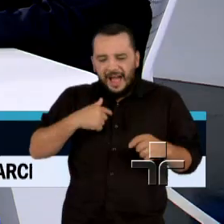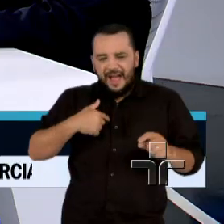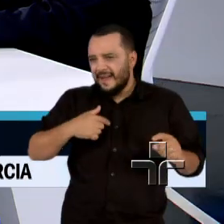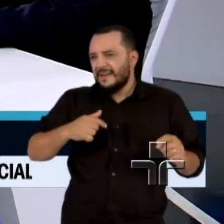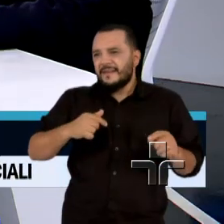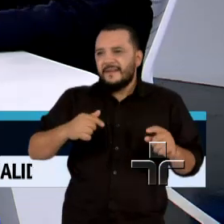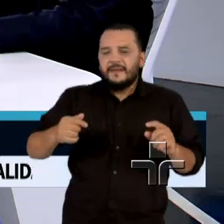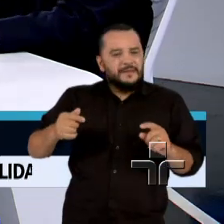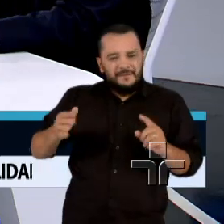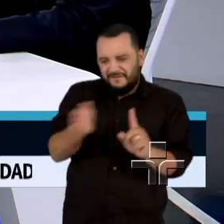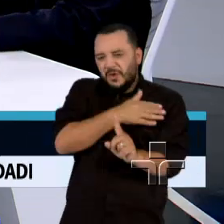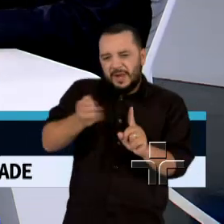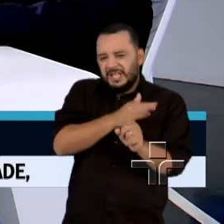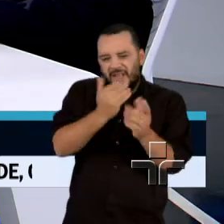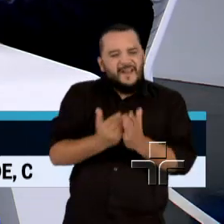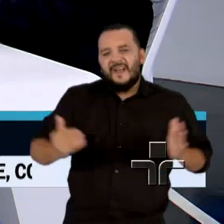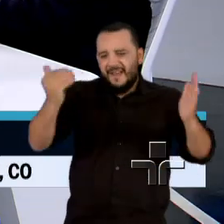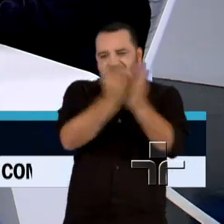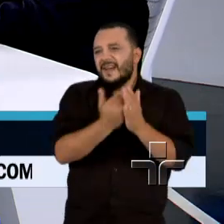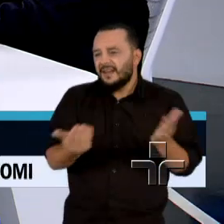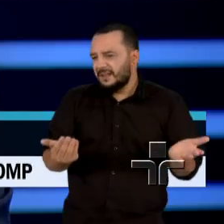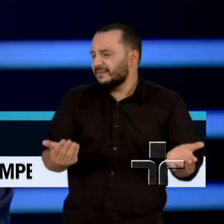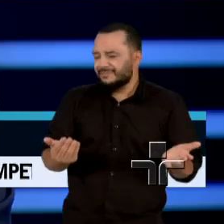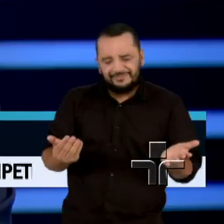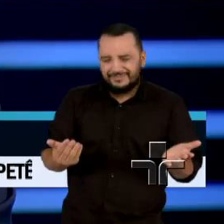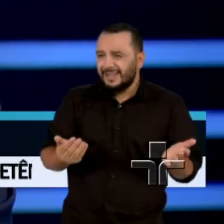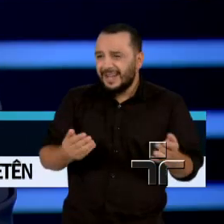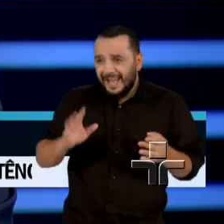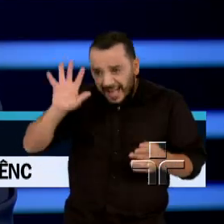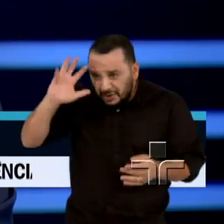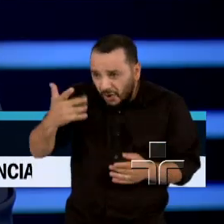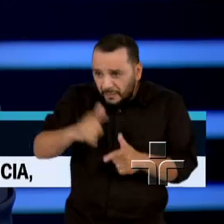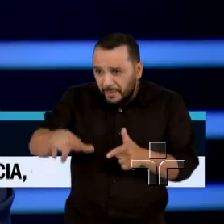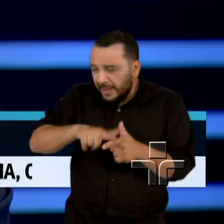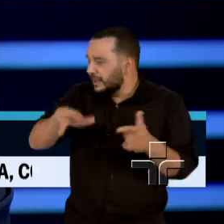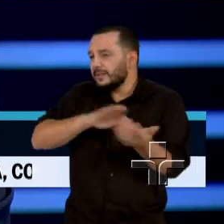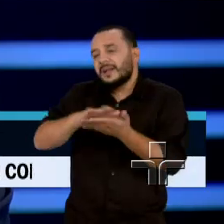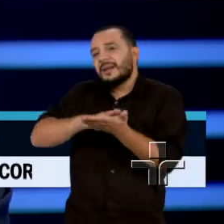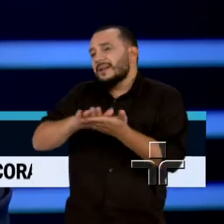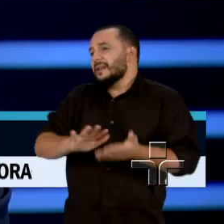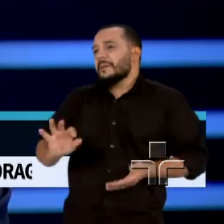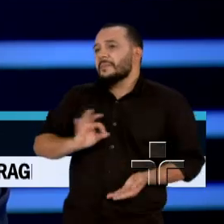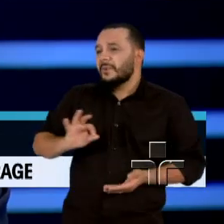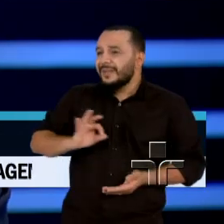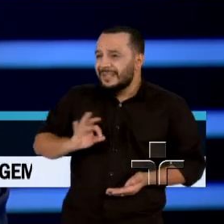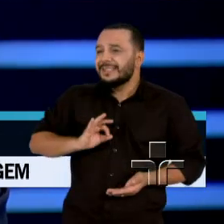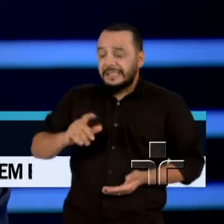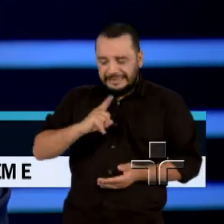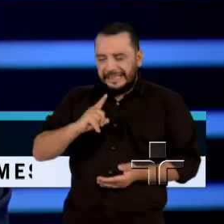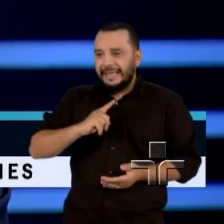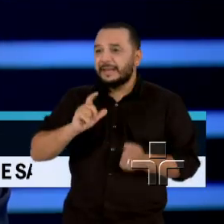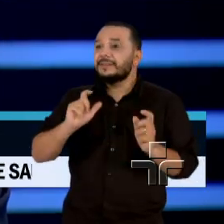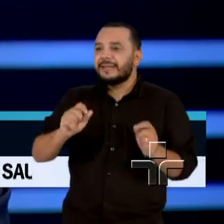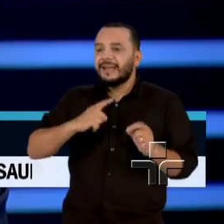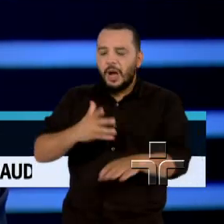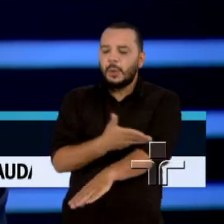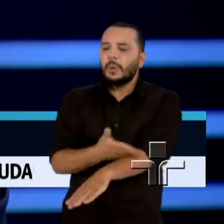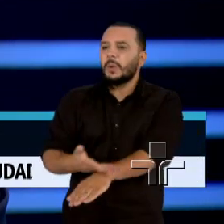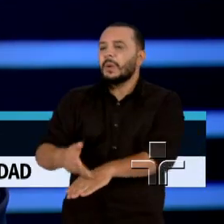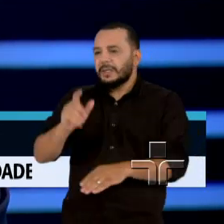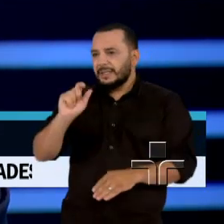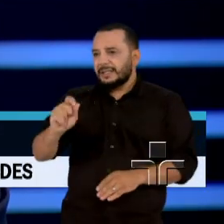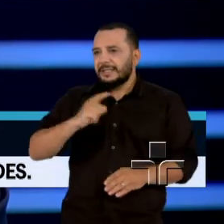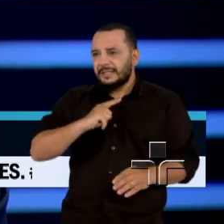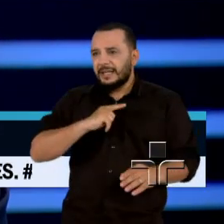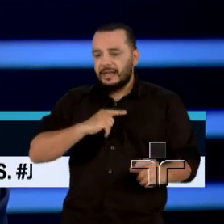capacidade investigativa falha que tem no sistema. Não? A polícia brasileira ela tem esse vício de origem que eu acho que é talvez a grande questão